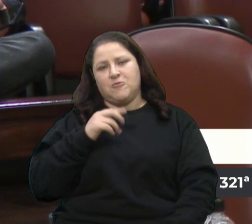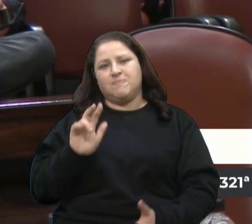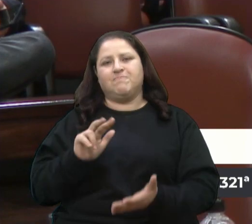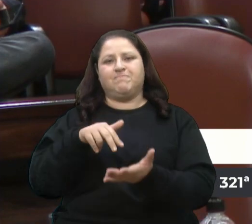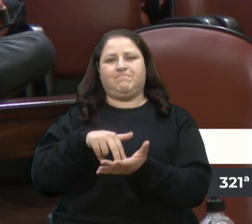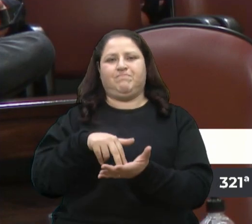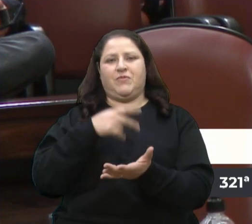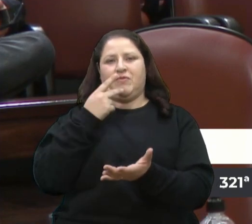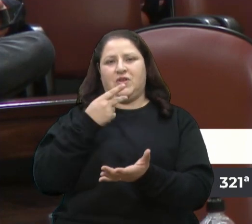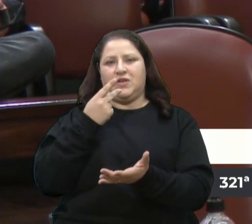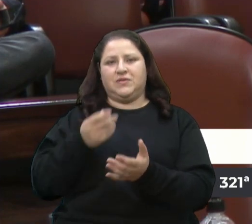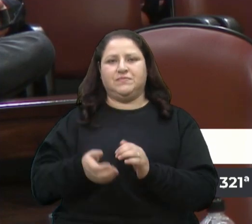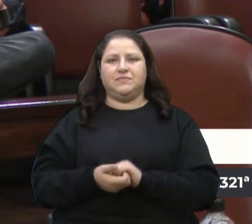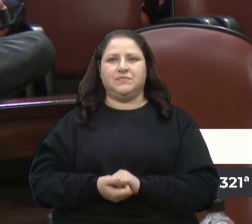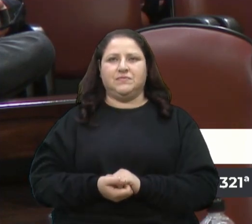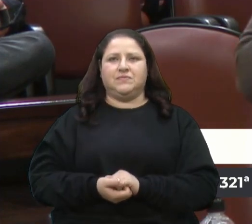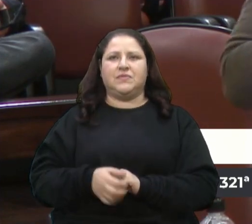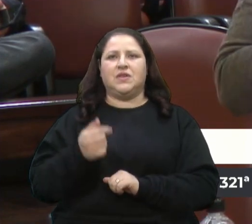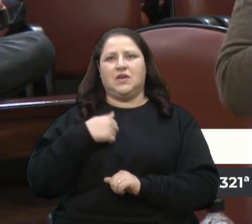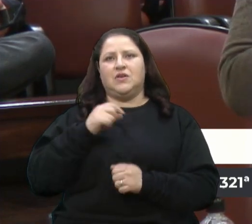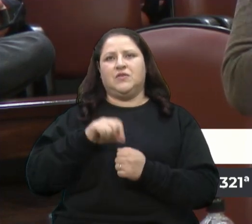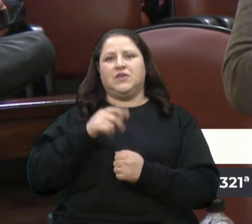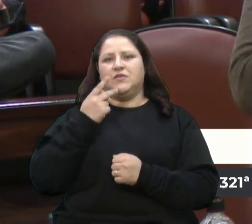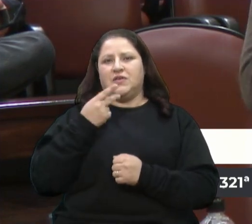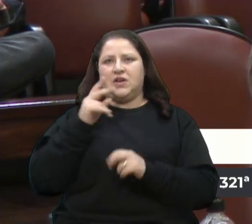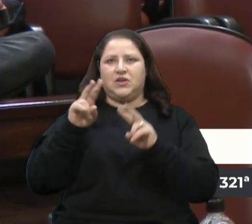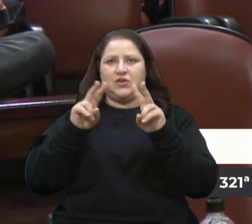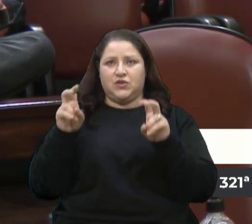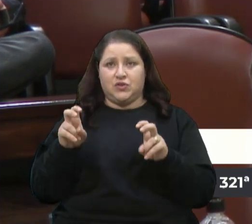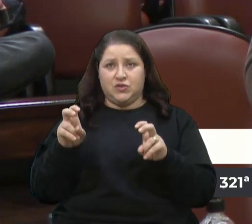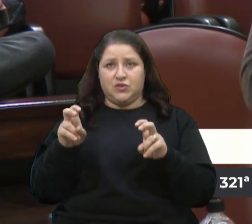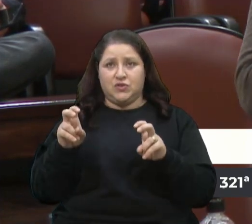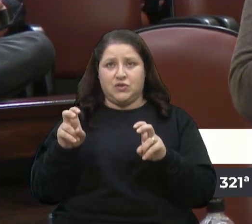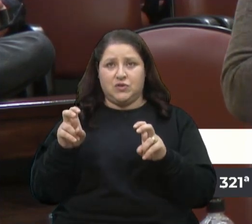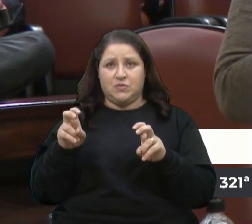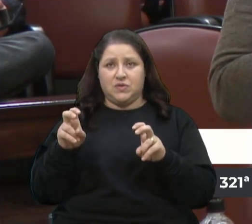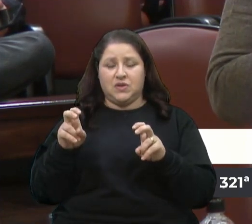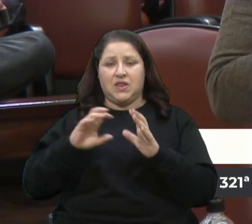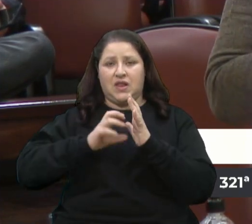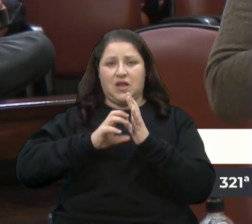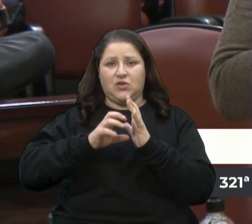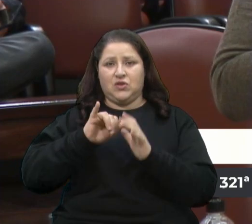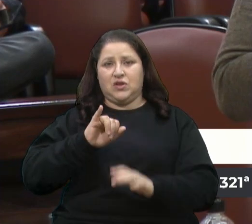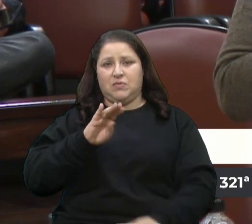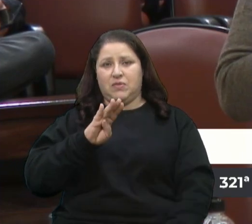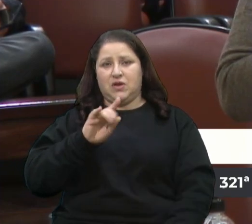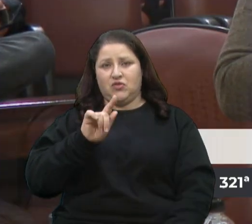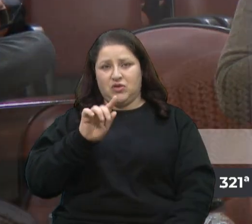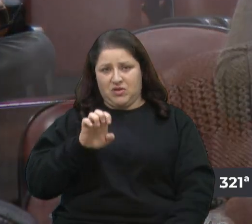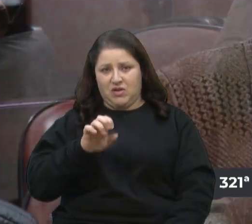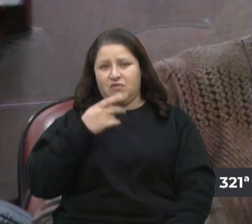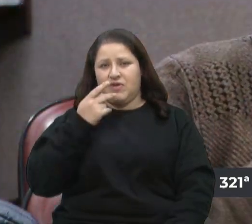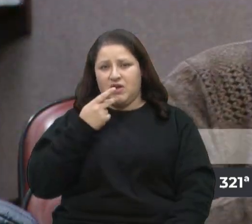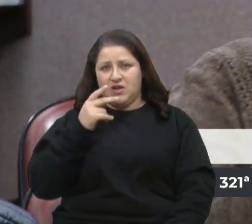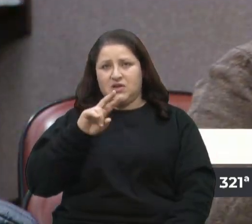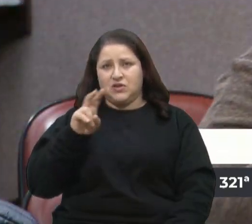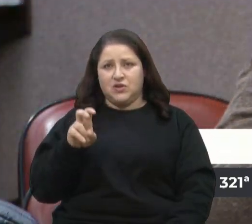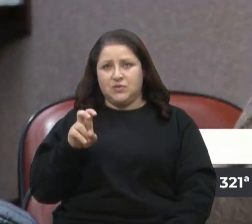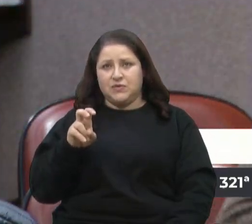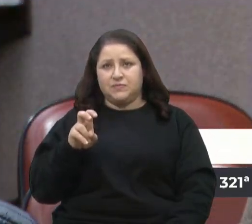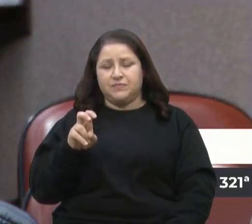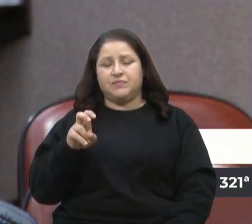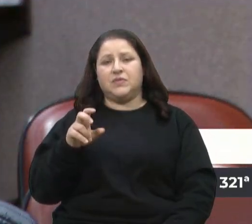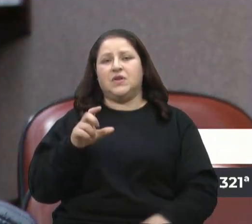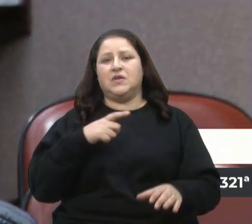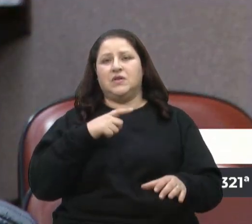manifestei. E eu fiz uma fala sobre a questão dos dados, foi bem naquele dia que saiu os dados do IBGE, eu fiz essa fala sobre que o